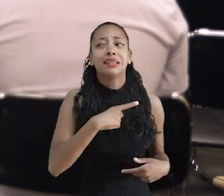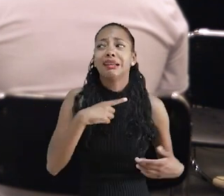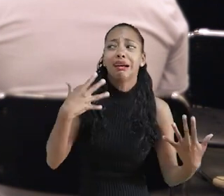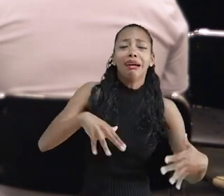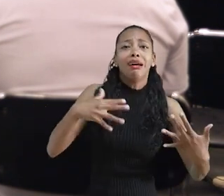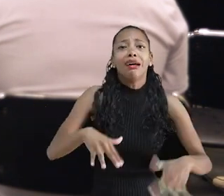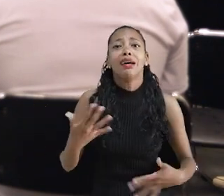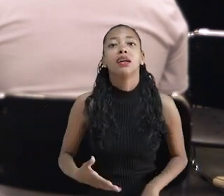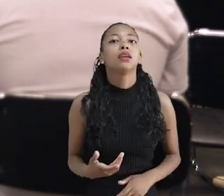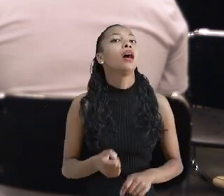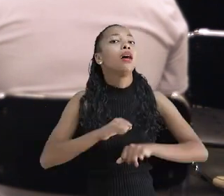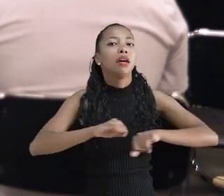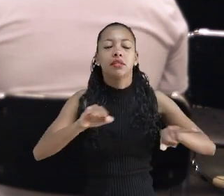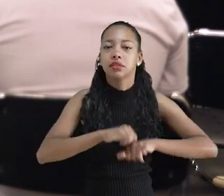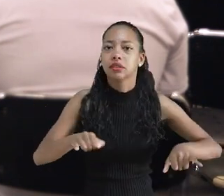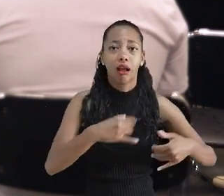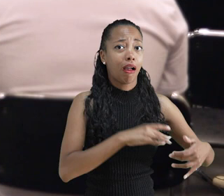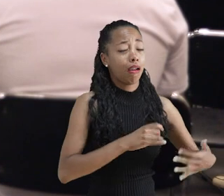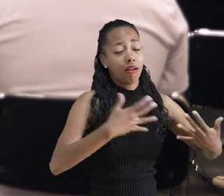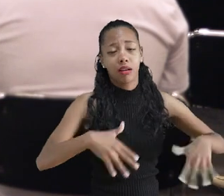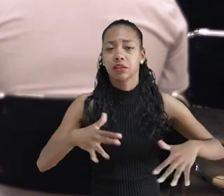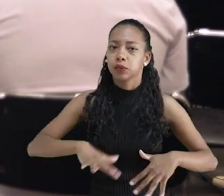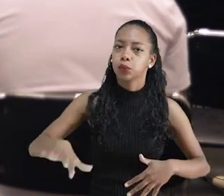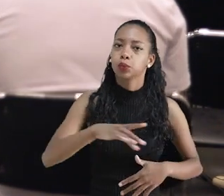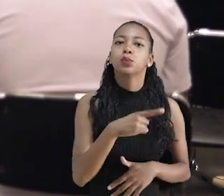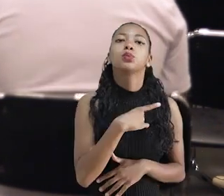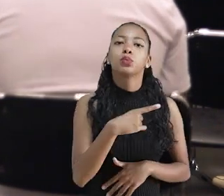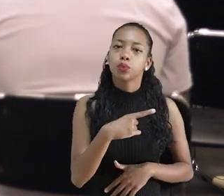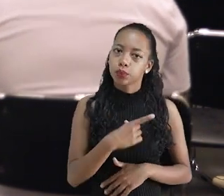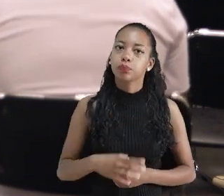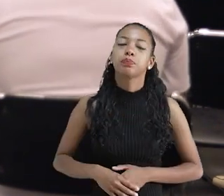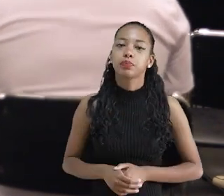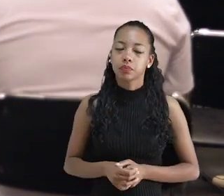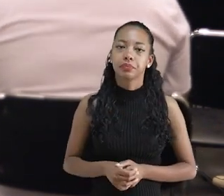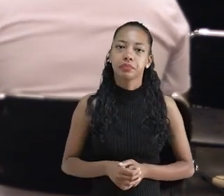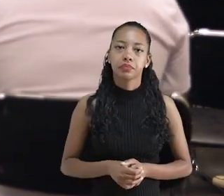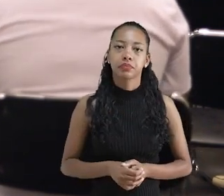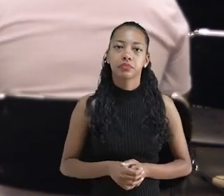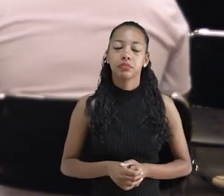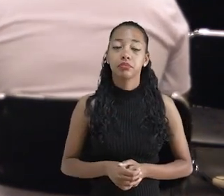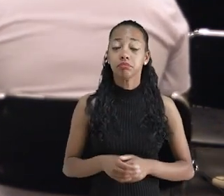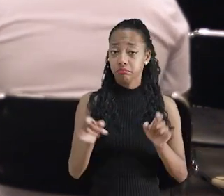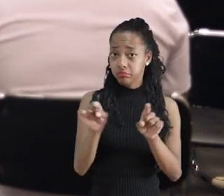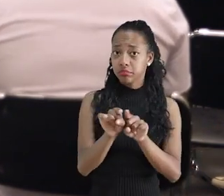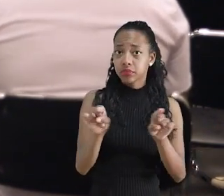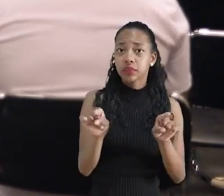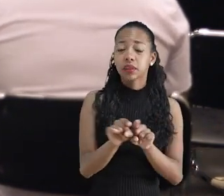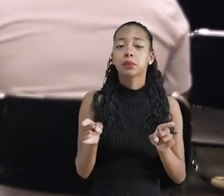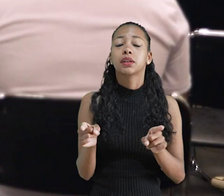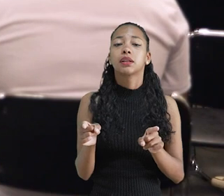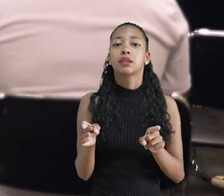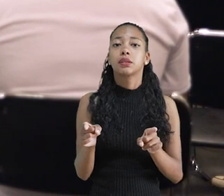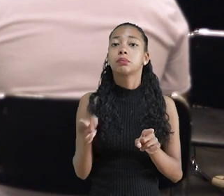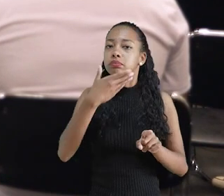inclusive um áudio de um policial conhecido na cidade um um Sargento e que foi bastante divulgado